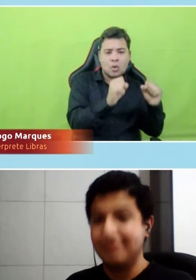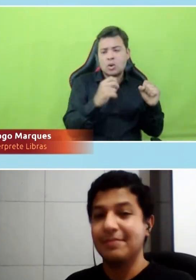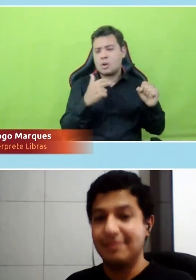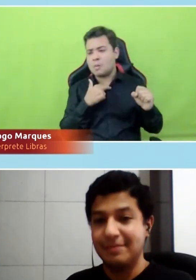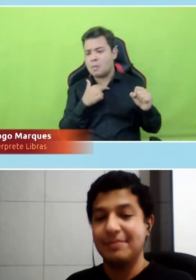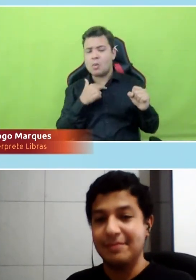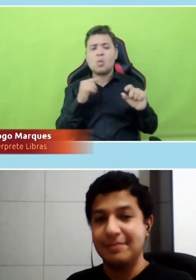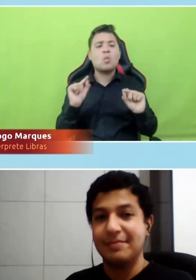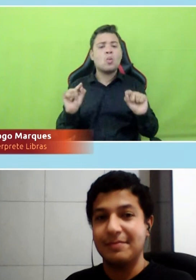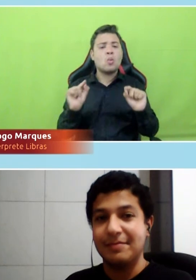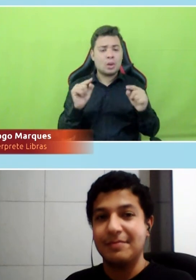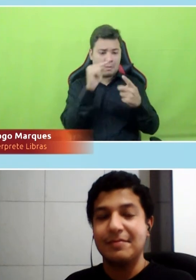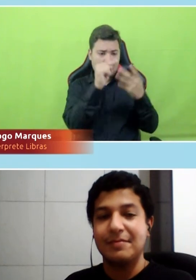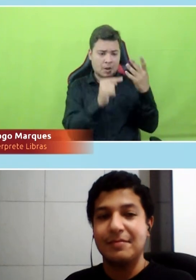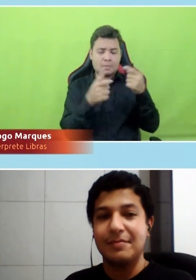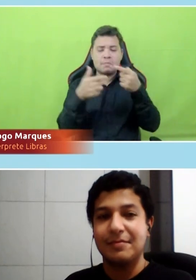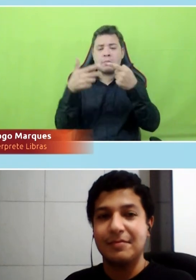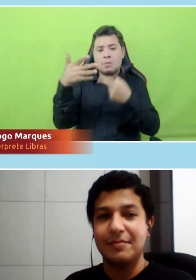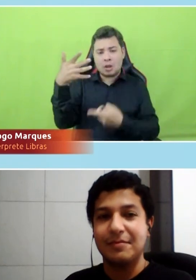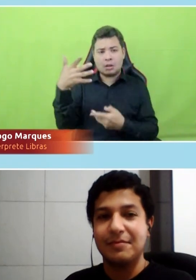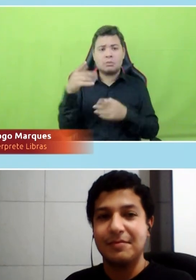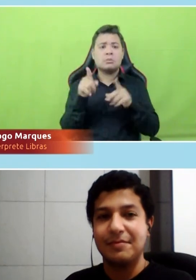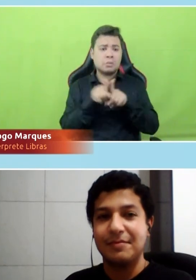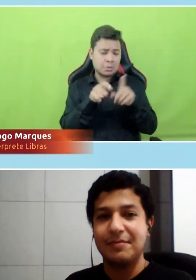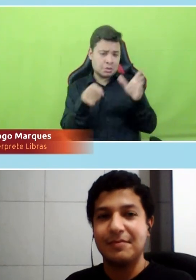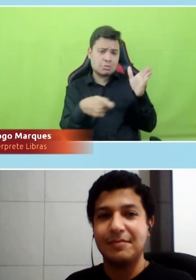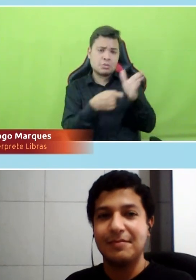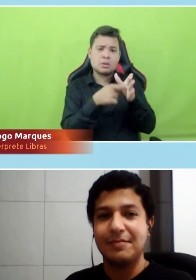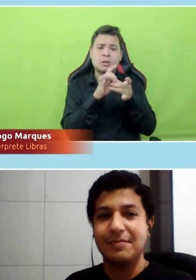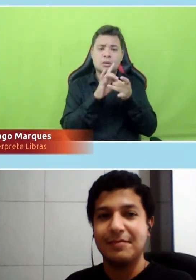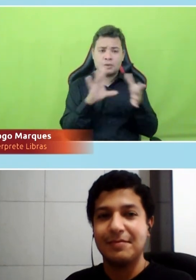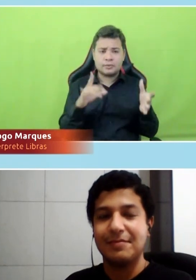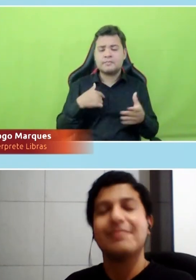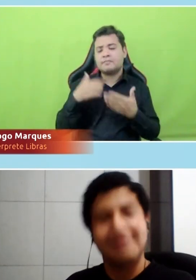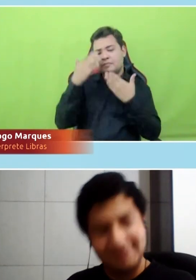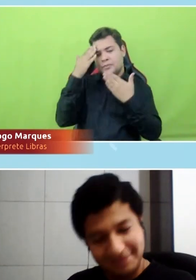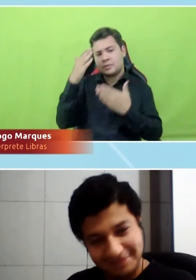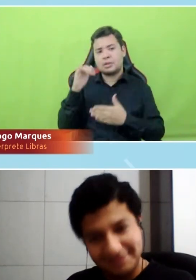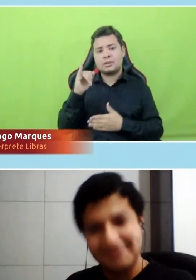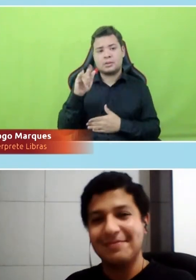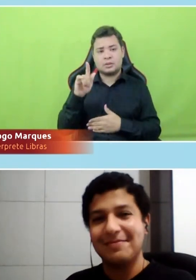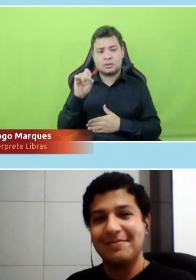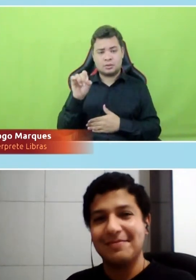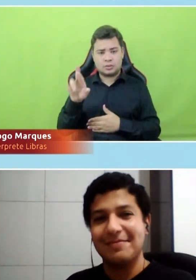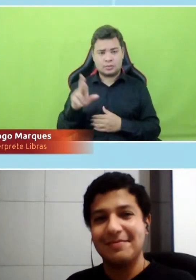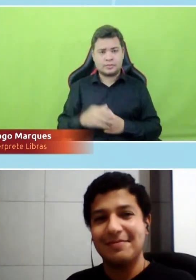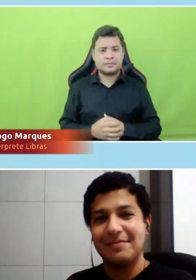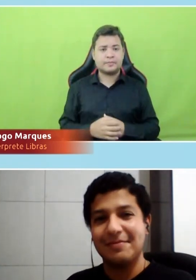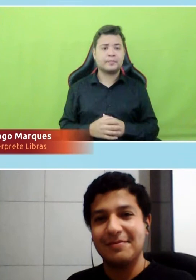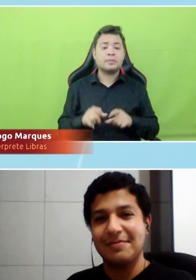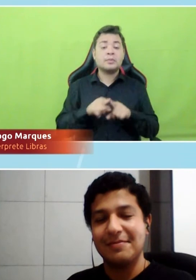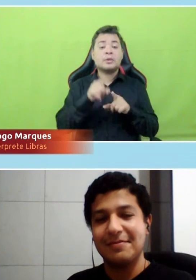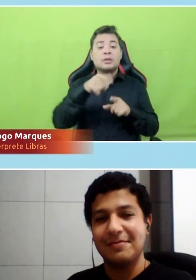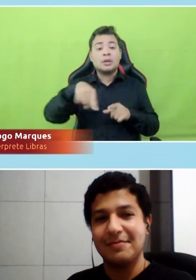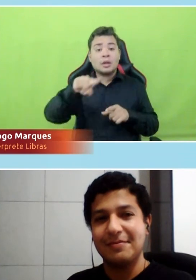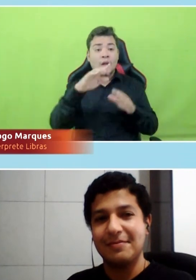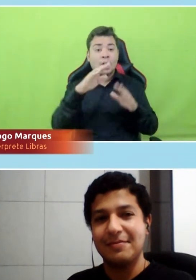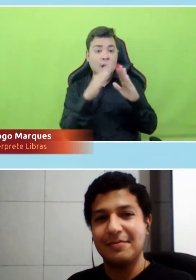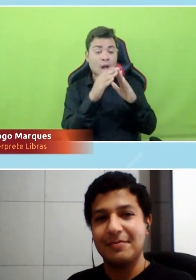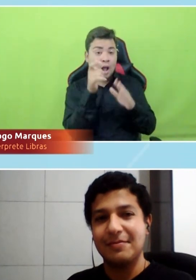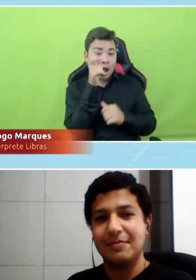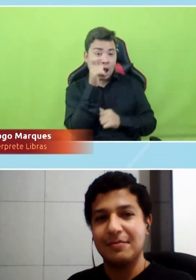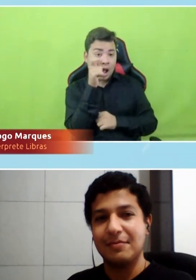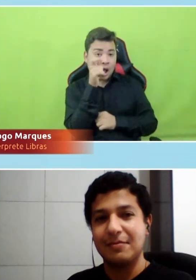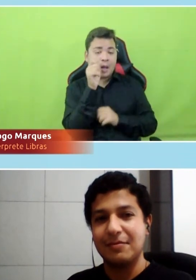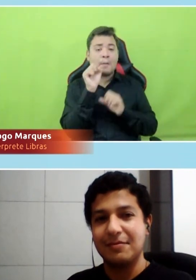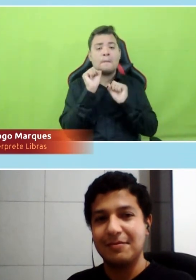de também fiscalizar esse processo eleitoral. Agradeço novamente ao Igor e convido a você que está aí nos assistindo a esperar